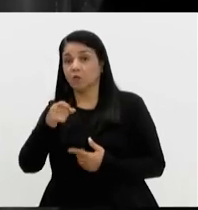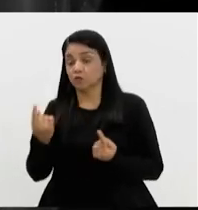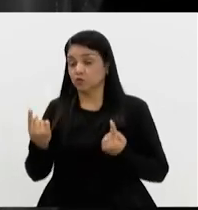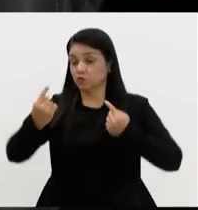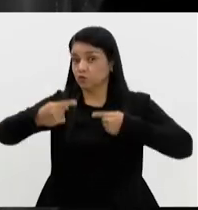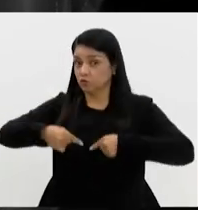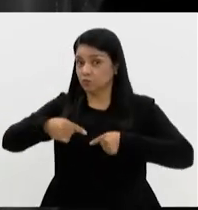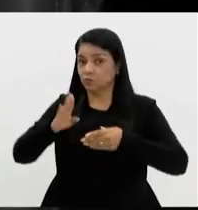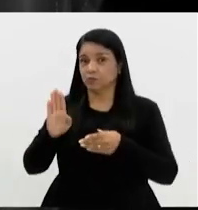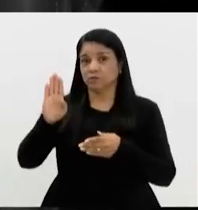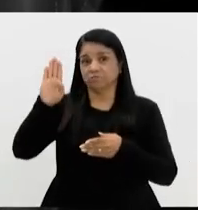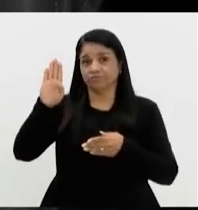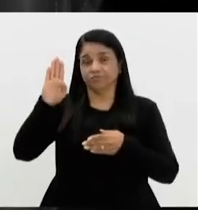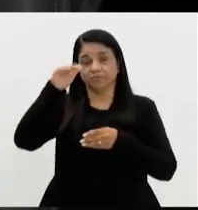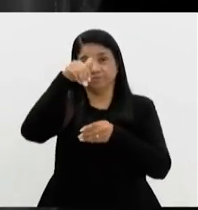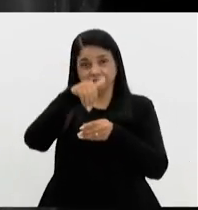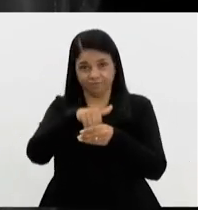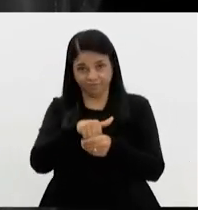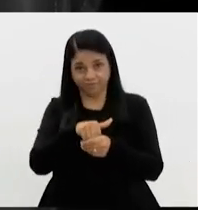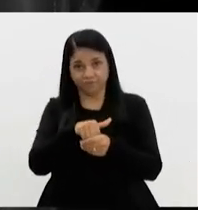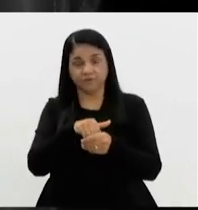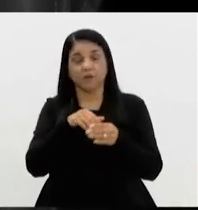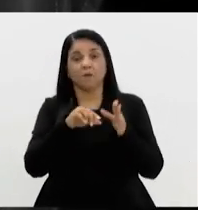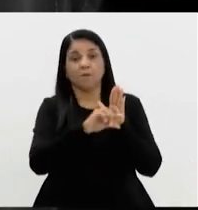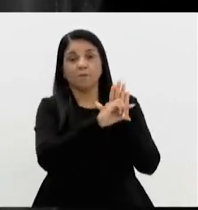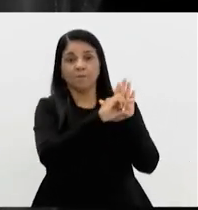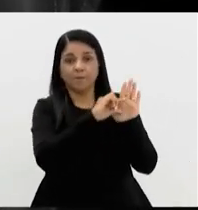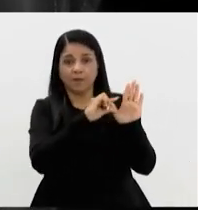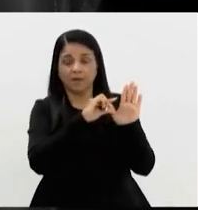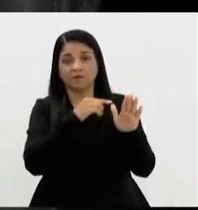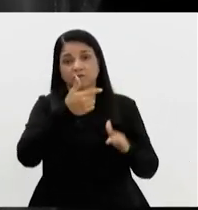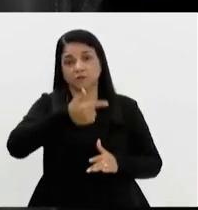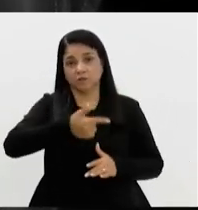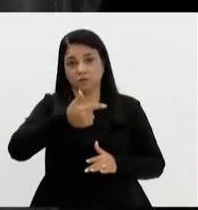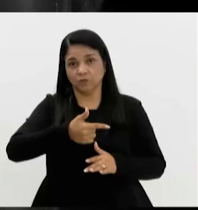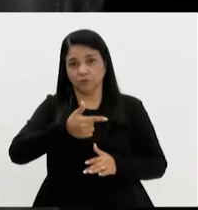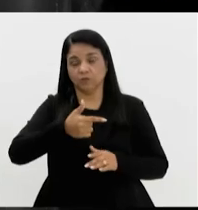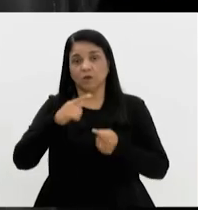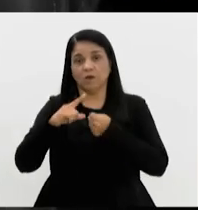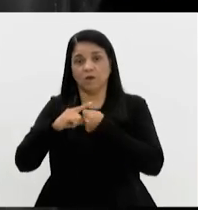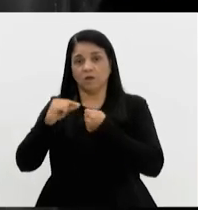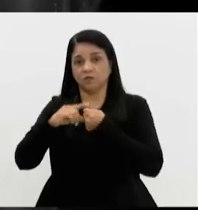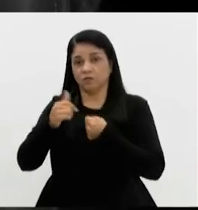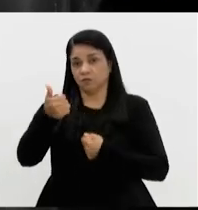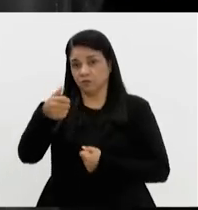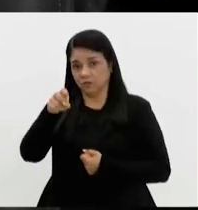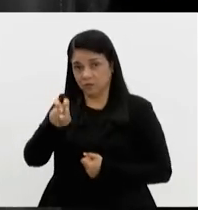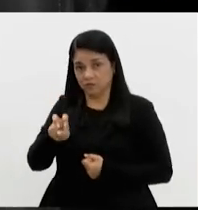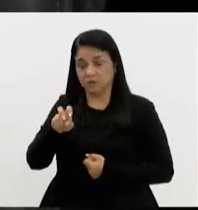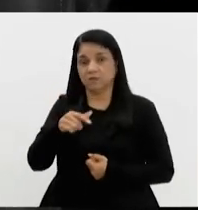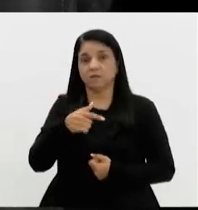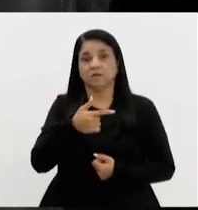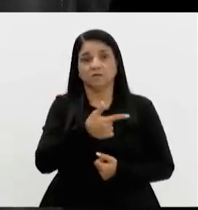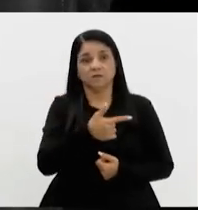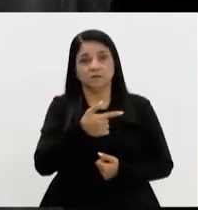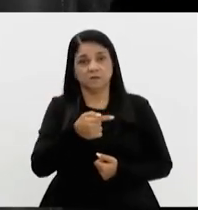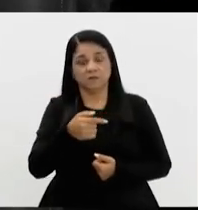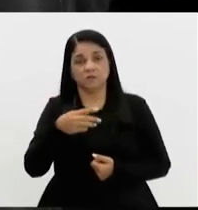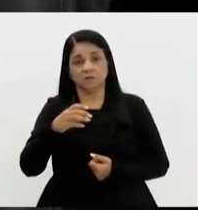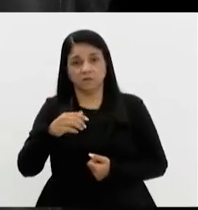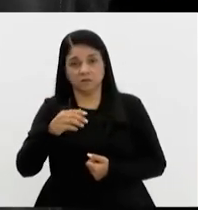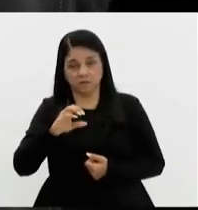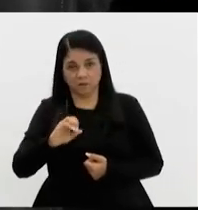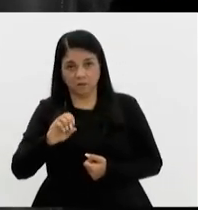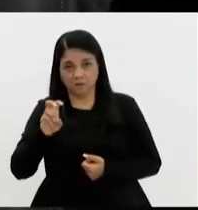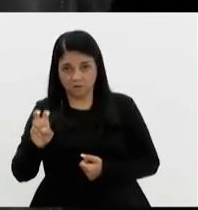eleitoral Esse é o parágrafo segundo do artigo 15 da resolução 23 735 no parágrafo terceiro vamos